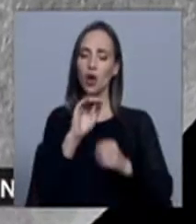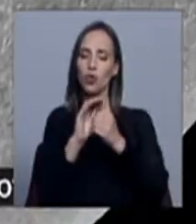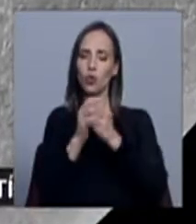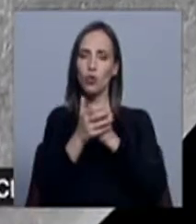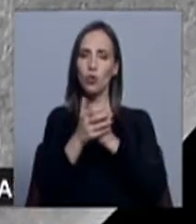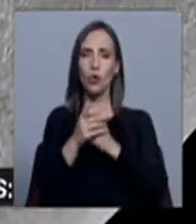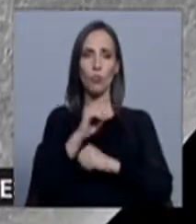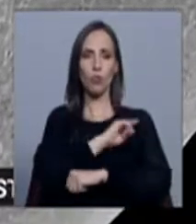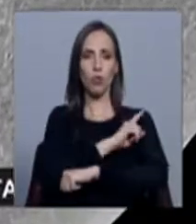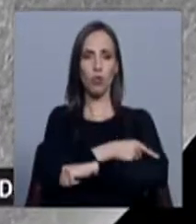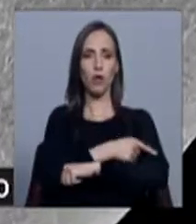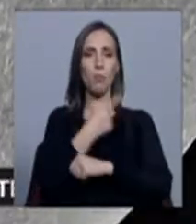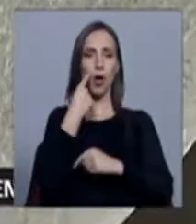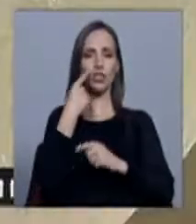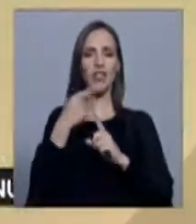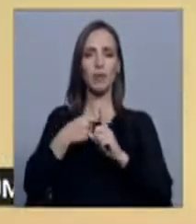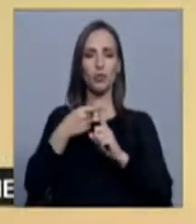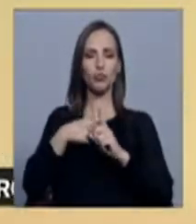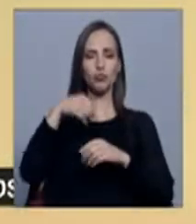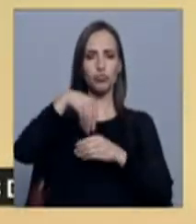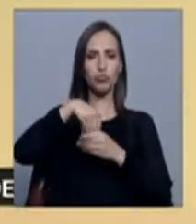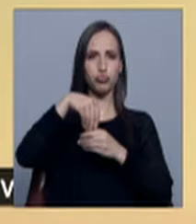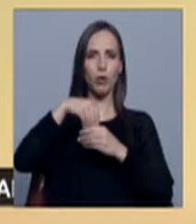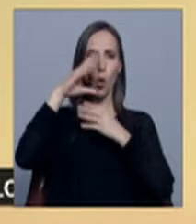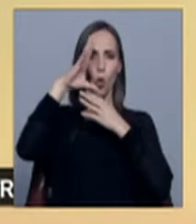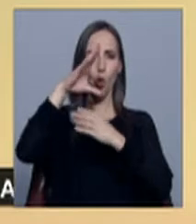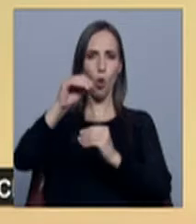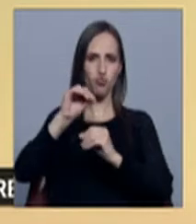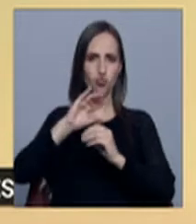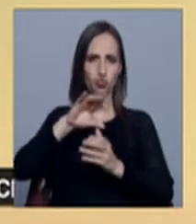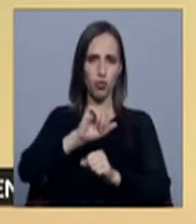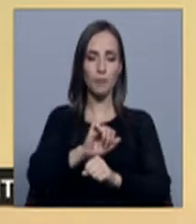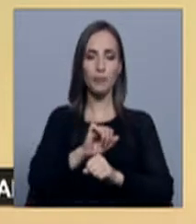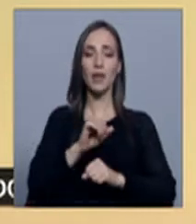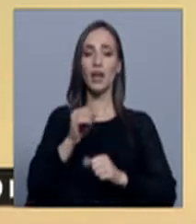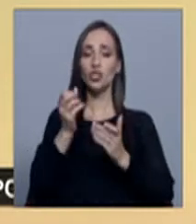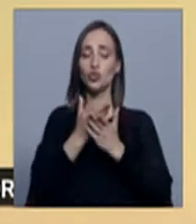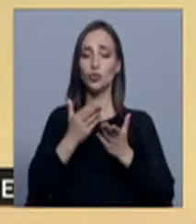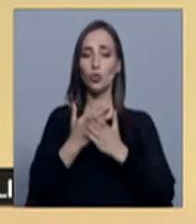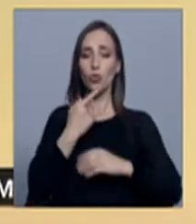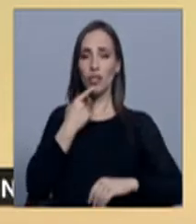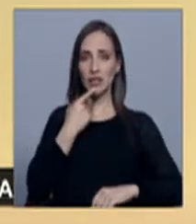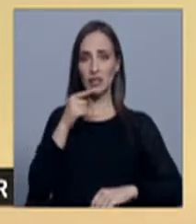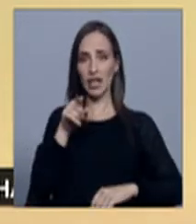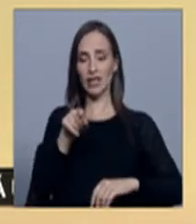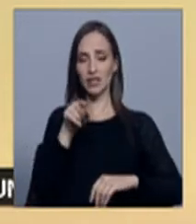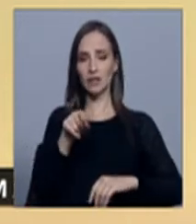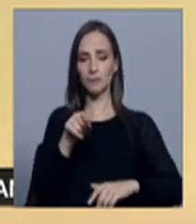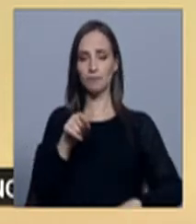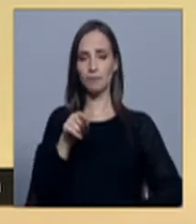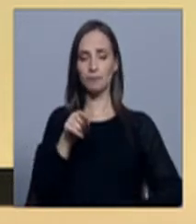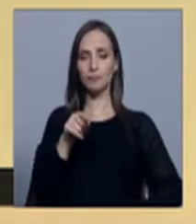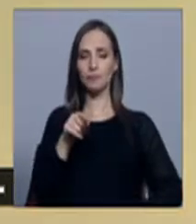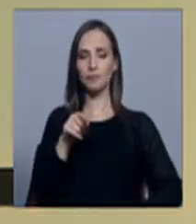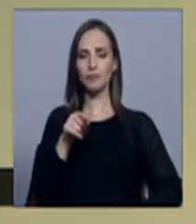a atividade térmica em Dione. E dizem então os autores deste estudo que nestas falhas que nós estamos aqui a ver em Dione,